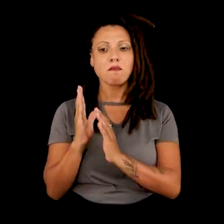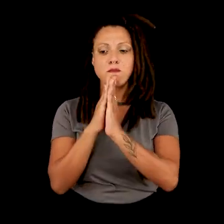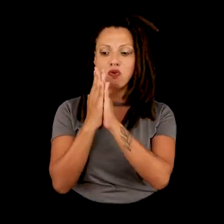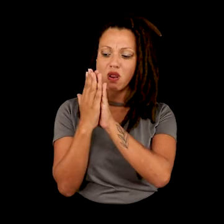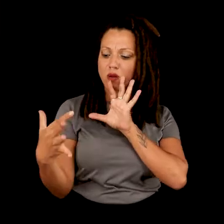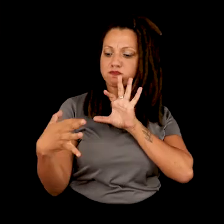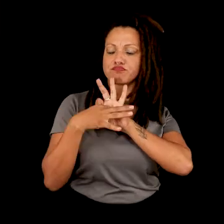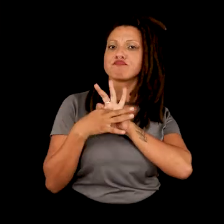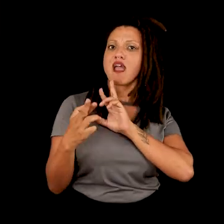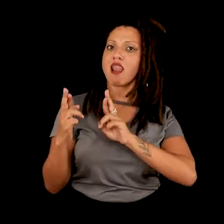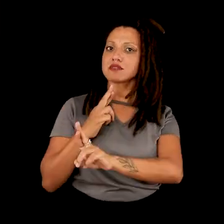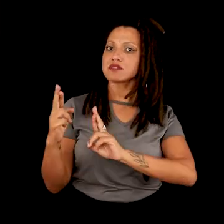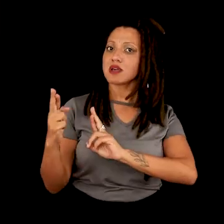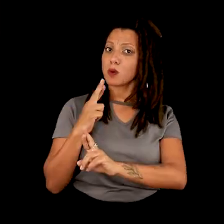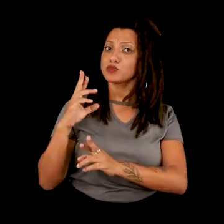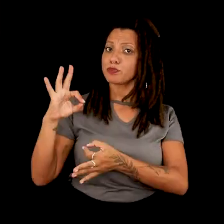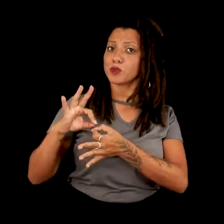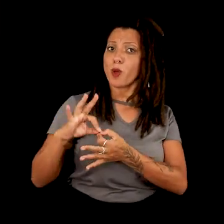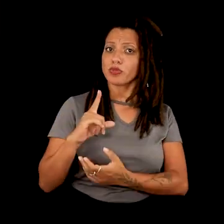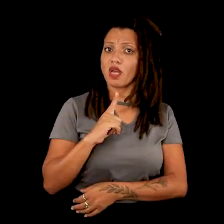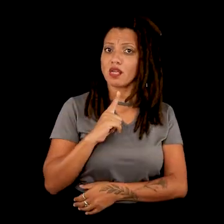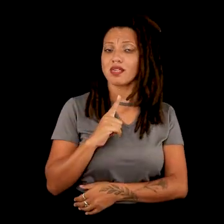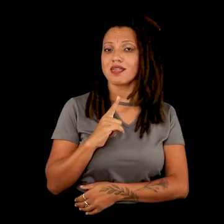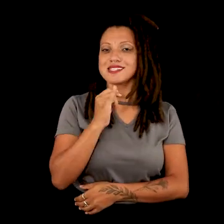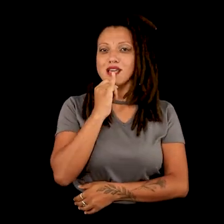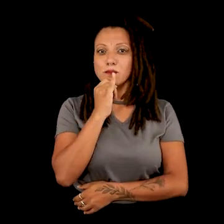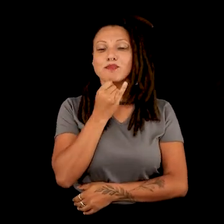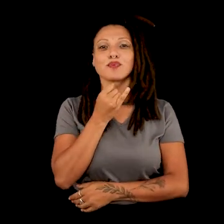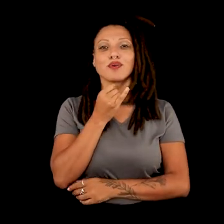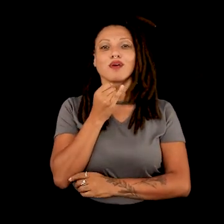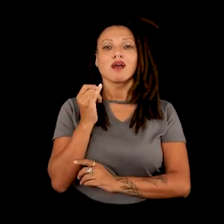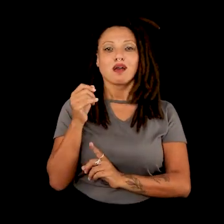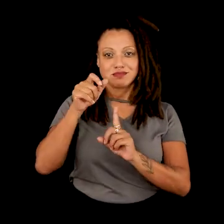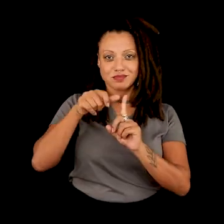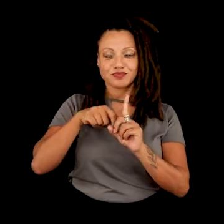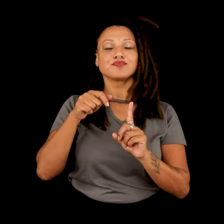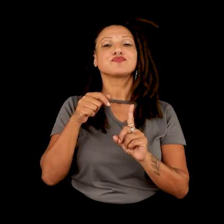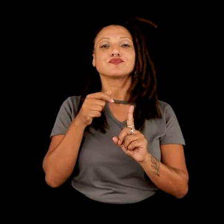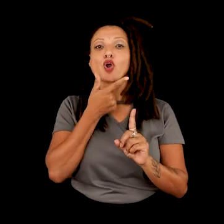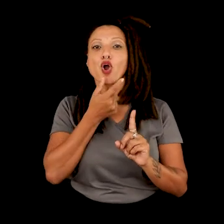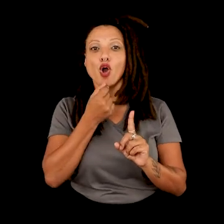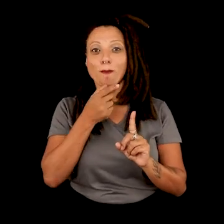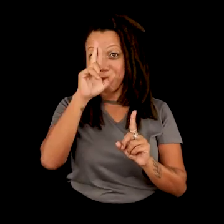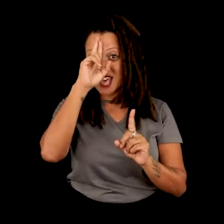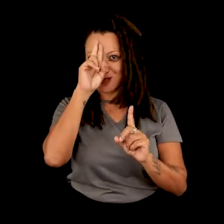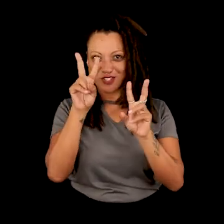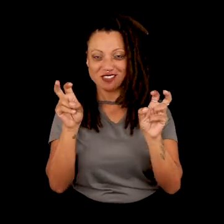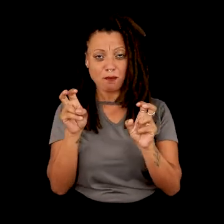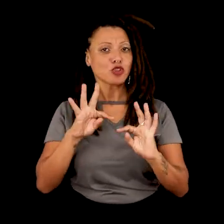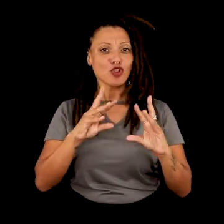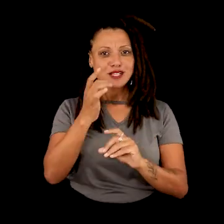daquele boneco, né? Tanto é que a galera, o Homem da Meia-Noite, todo mundo sabe que o boneco que tá ali, que tá